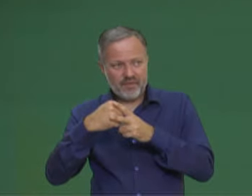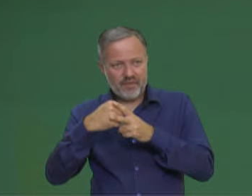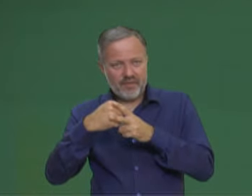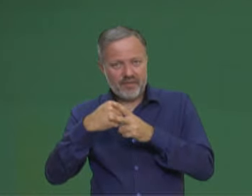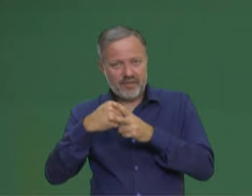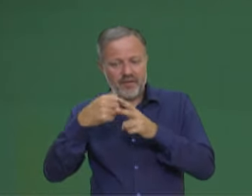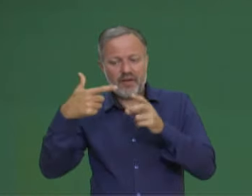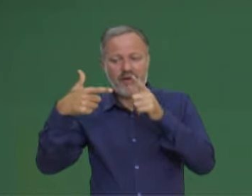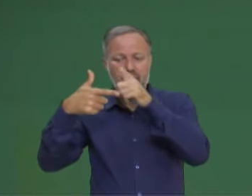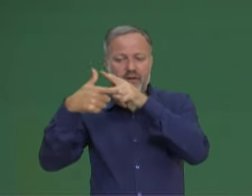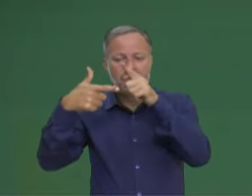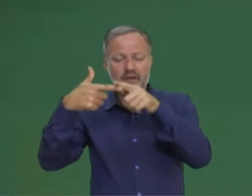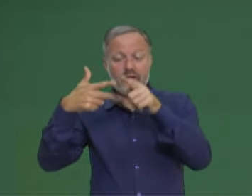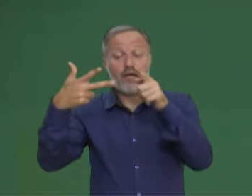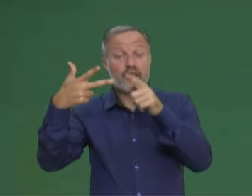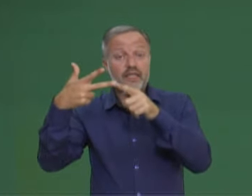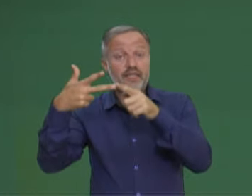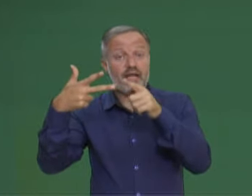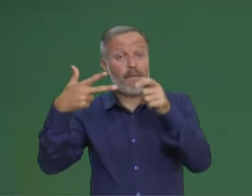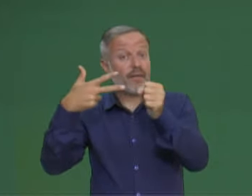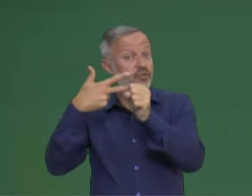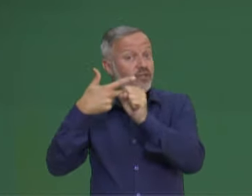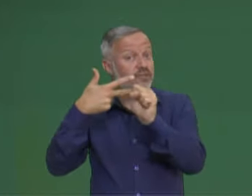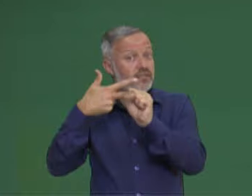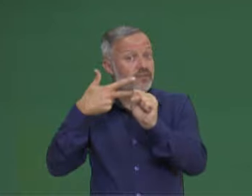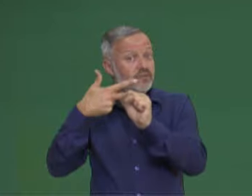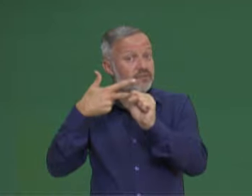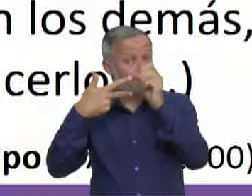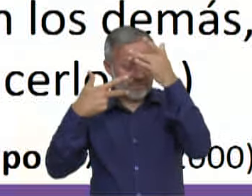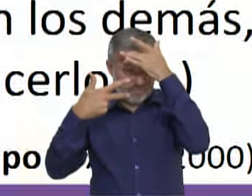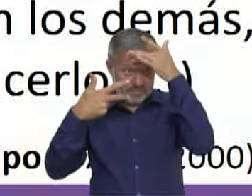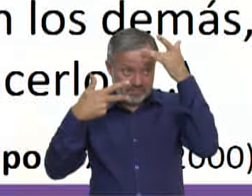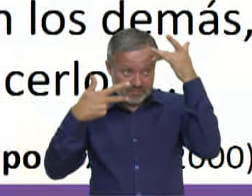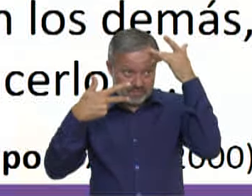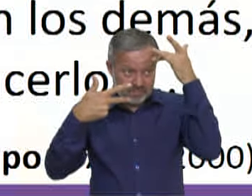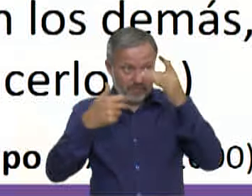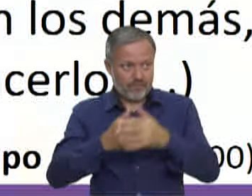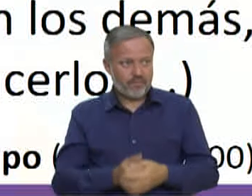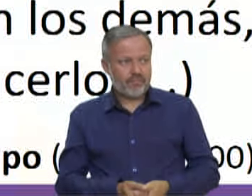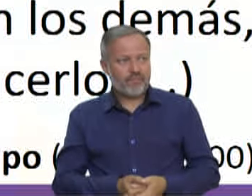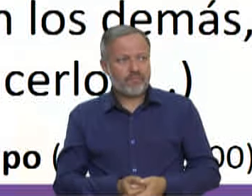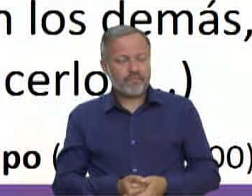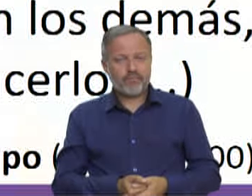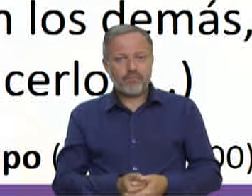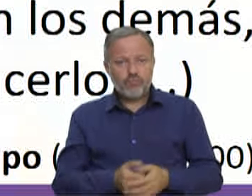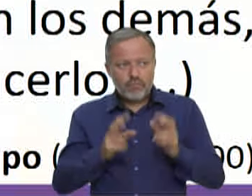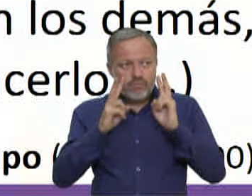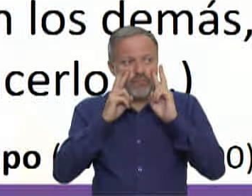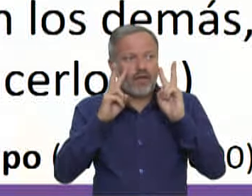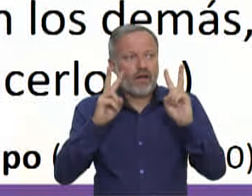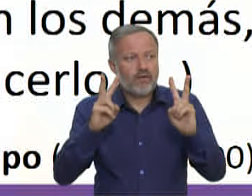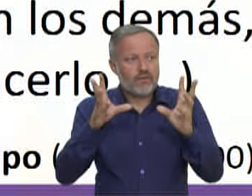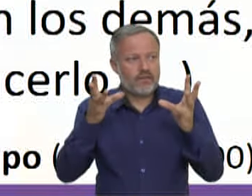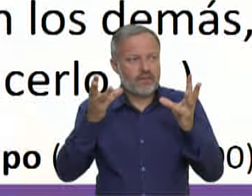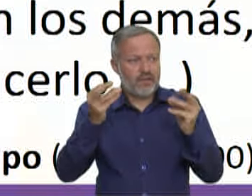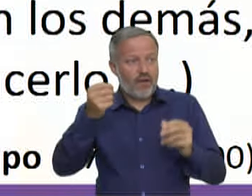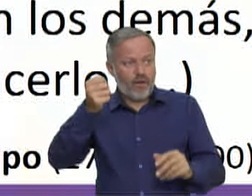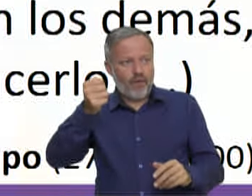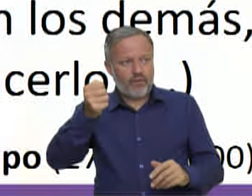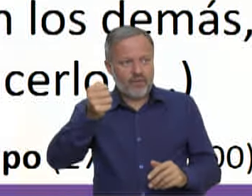terceira. É isso que a notícia está trazendo. E como se fuera pouco, milhões de hispanoparlantes utilizam el usted